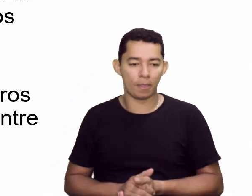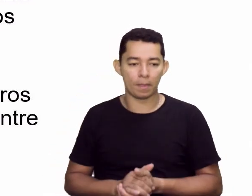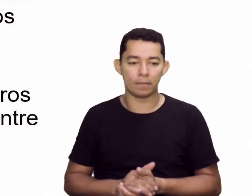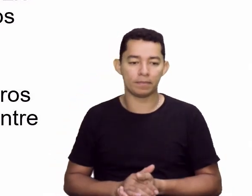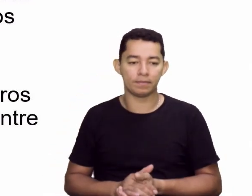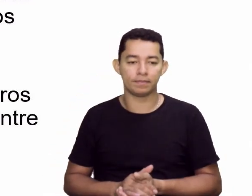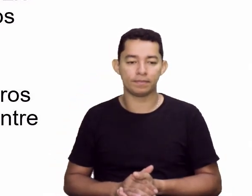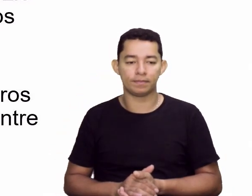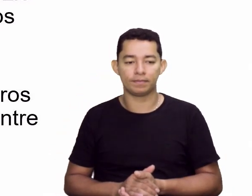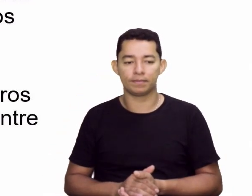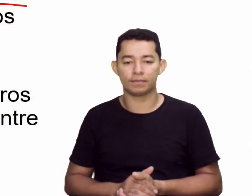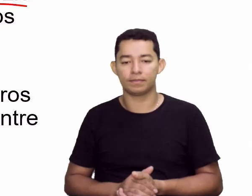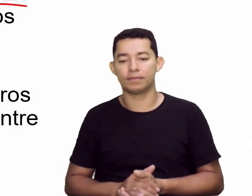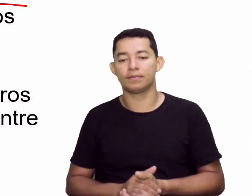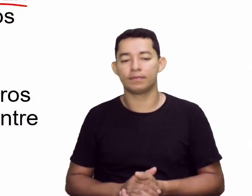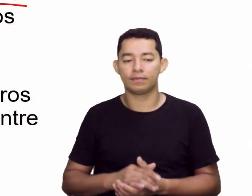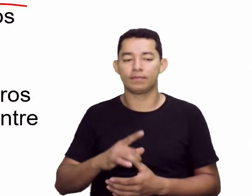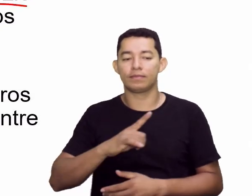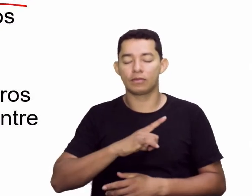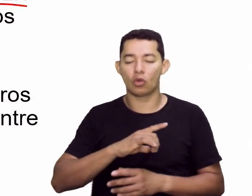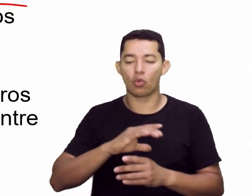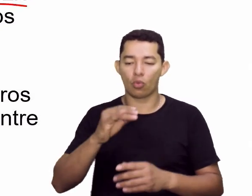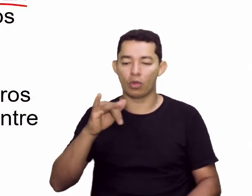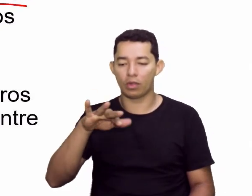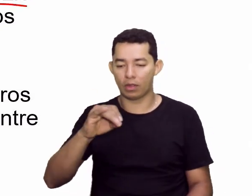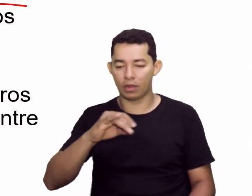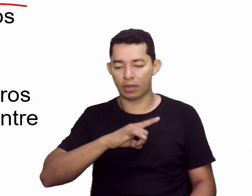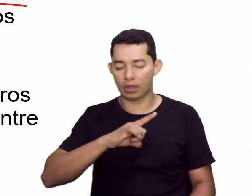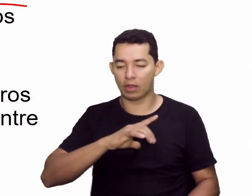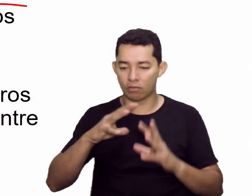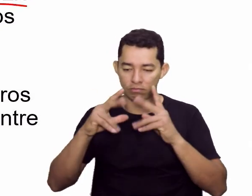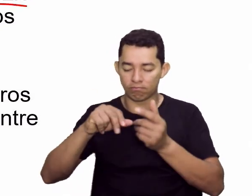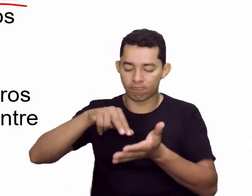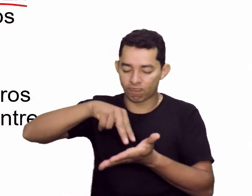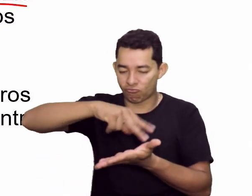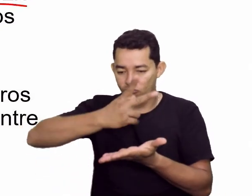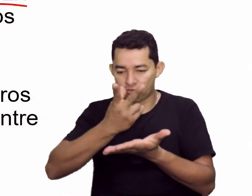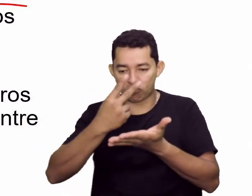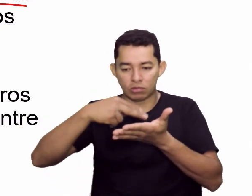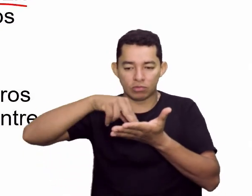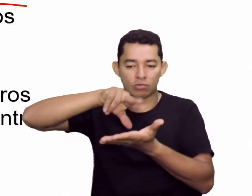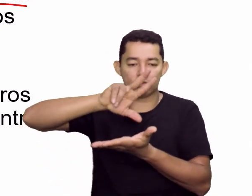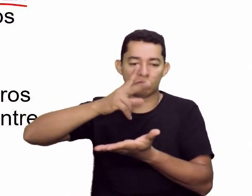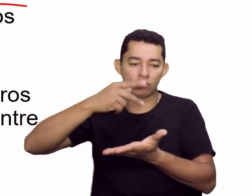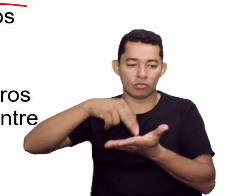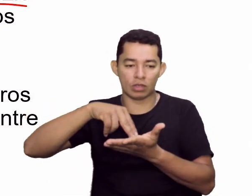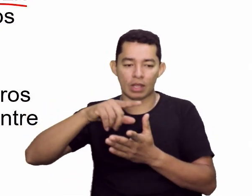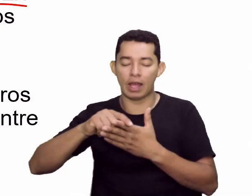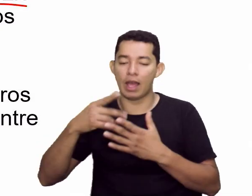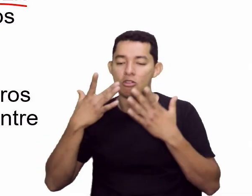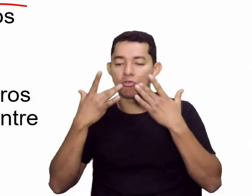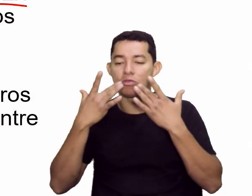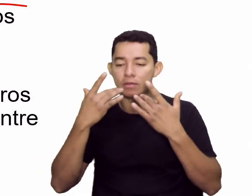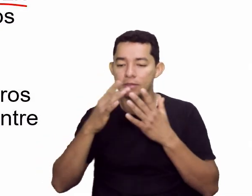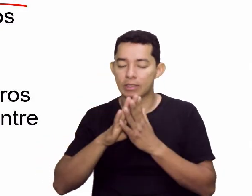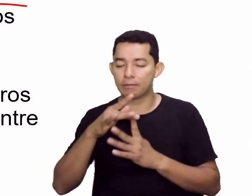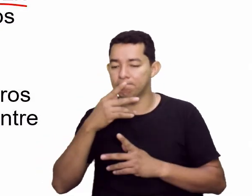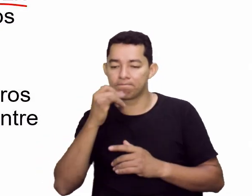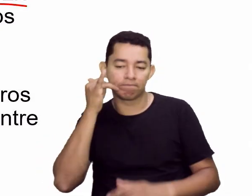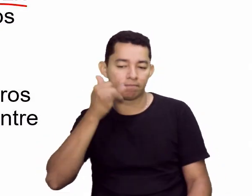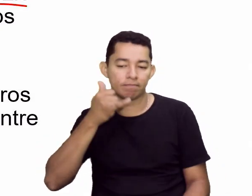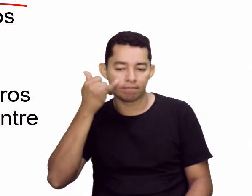malabarismo, os palhaços, né, o trapézio. O teatro tem a narrativa dramática, tem vários momentos,